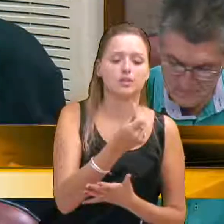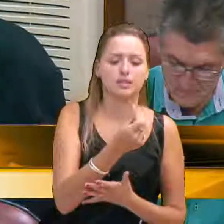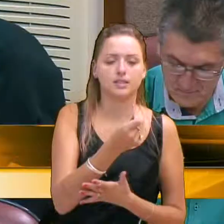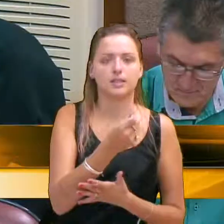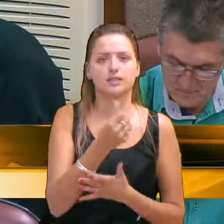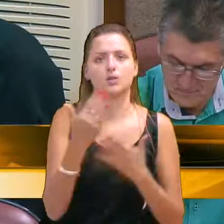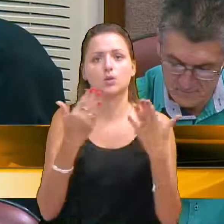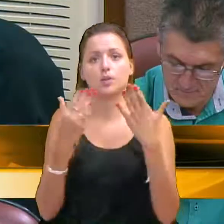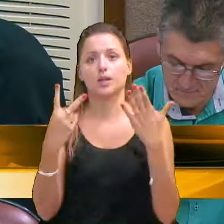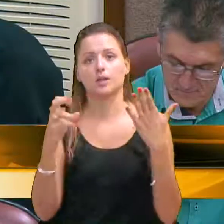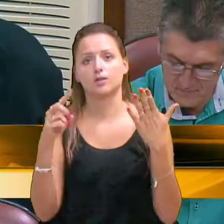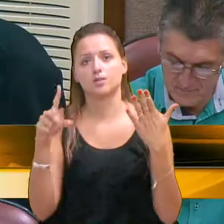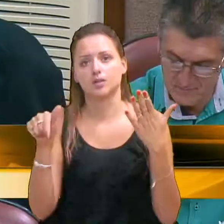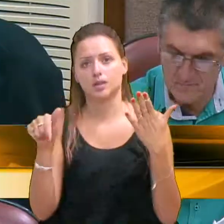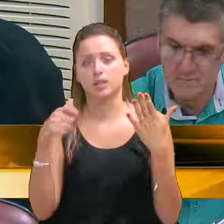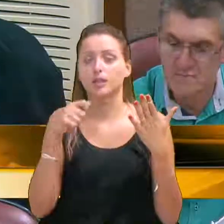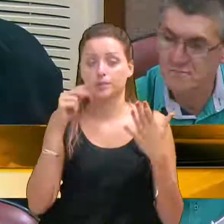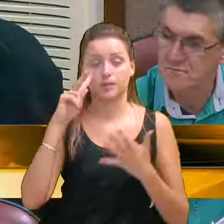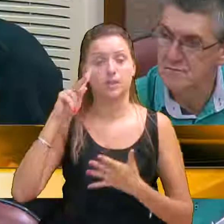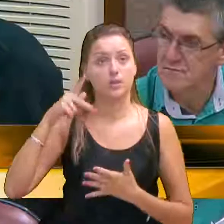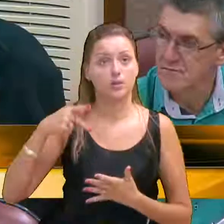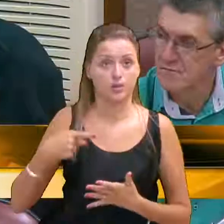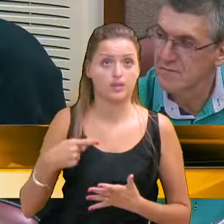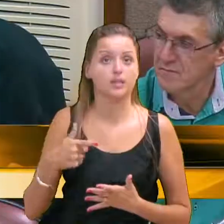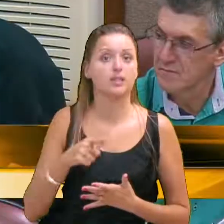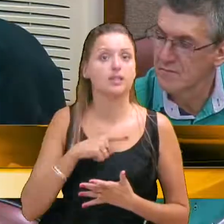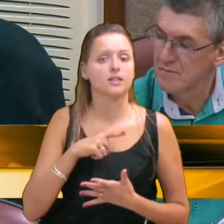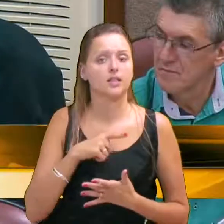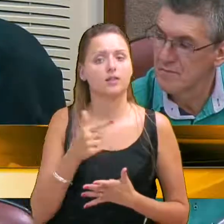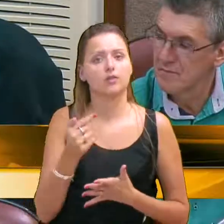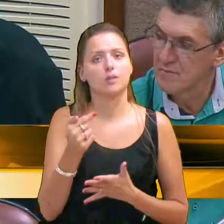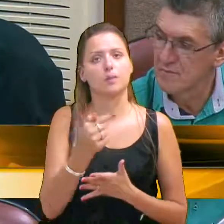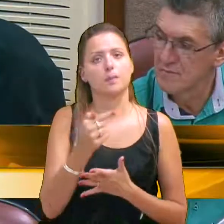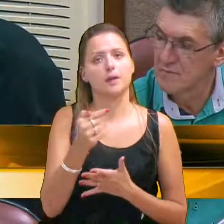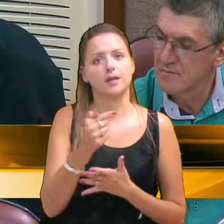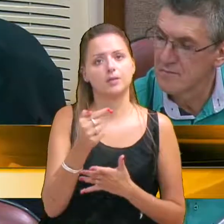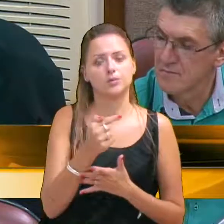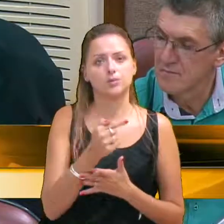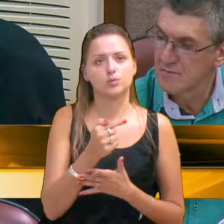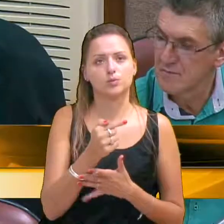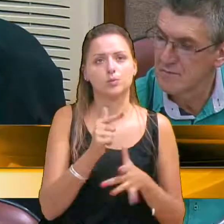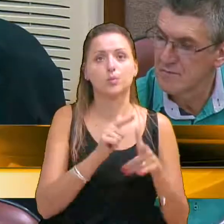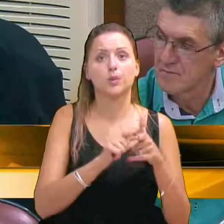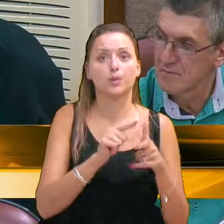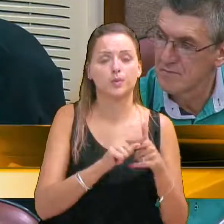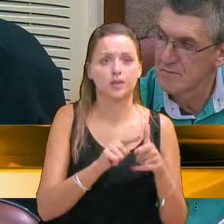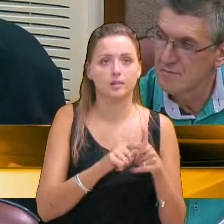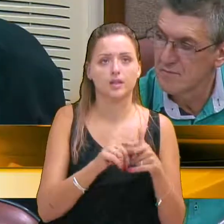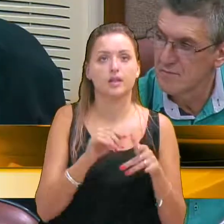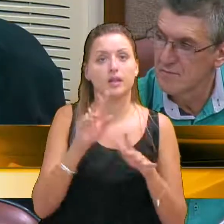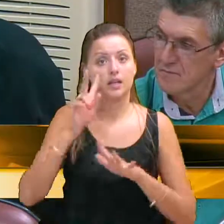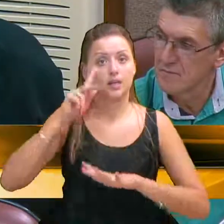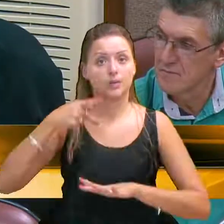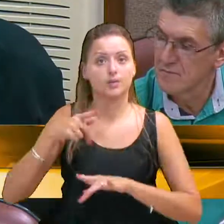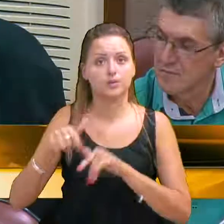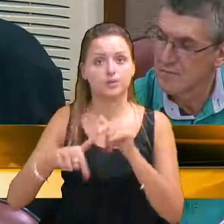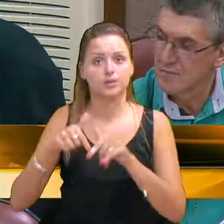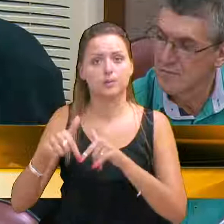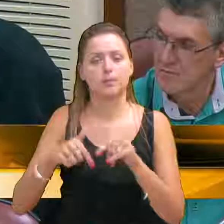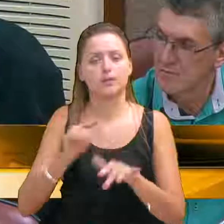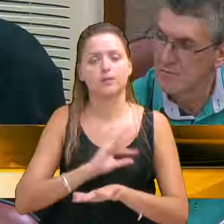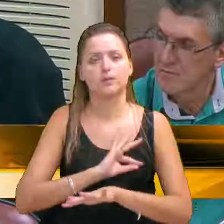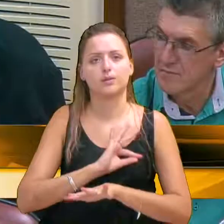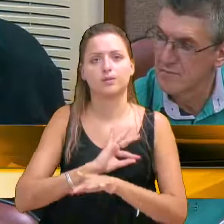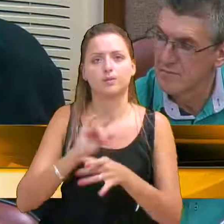2017. E a gente precisa reconhecer o trabalho que as forças de segurança estão fazendo, né? Então,